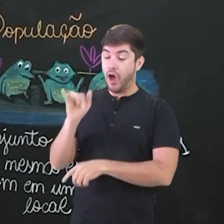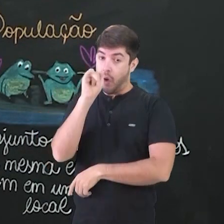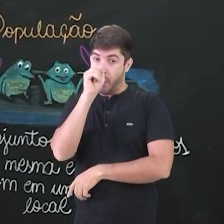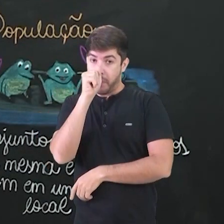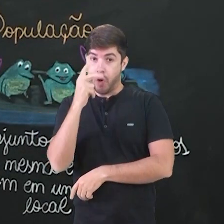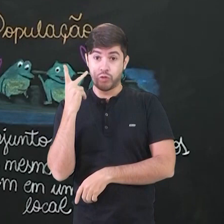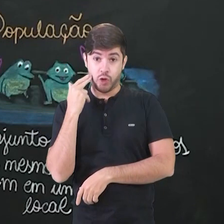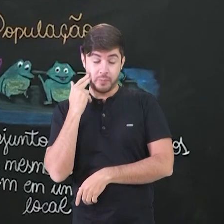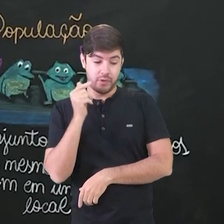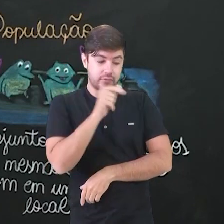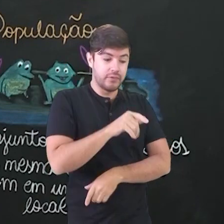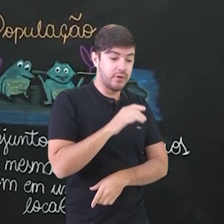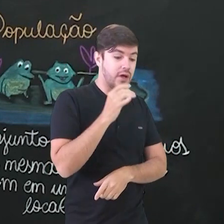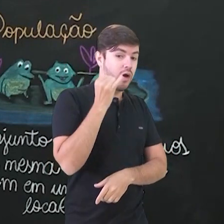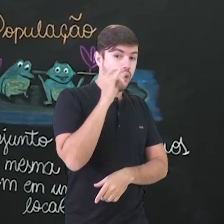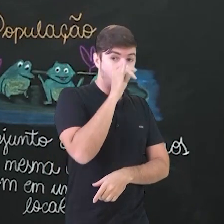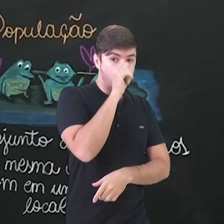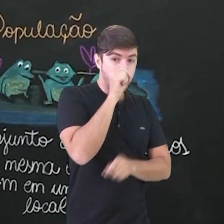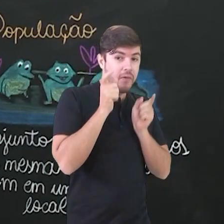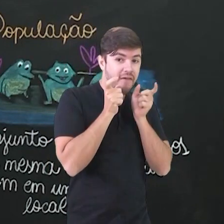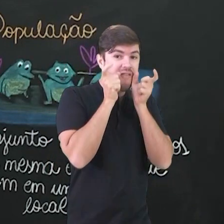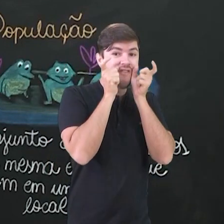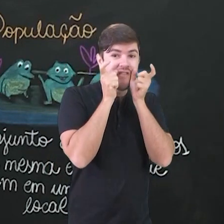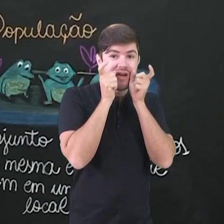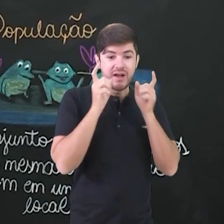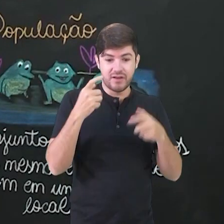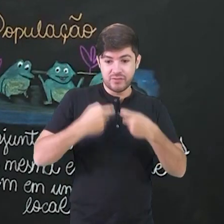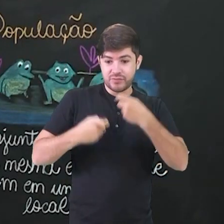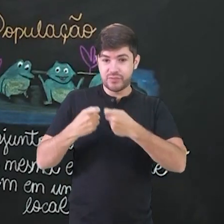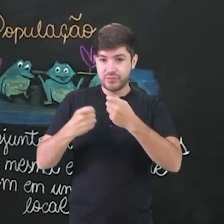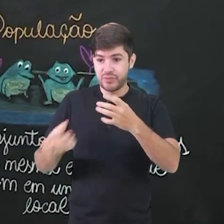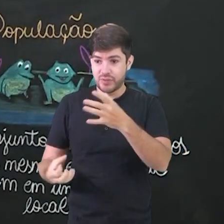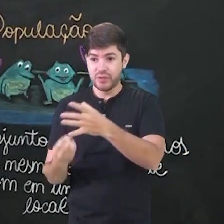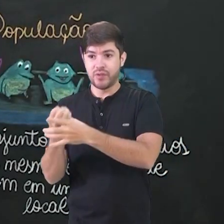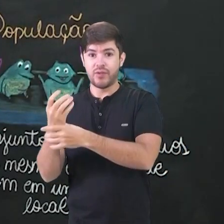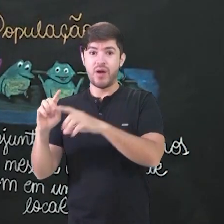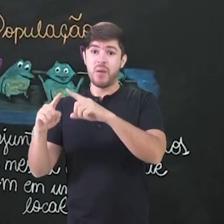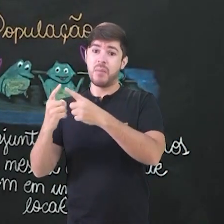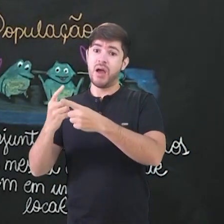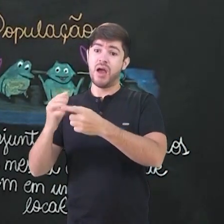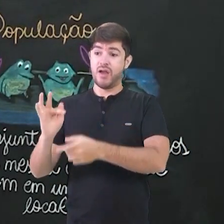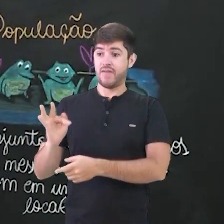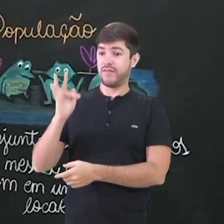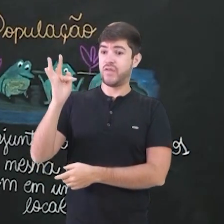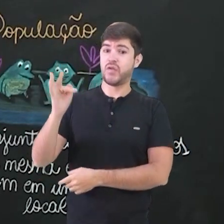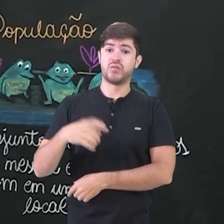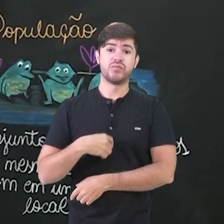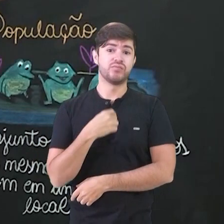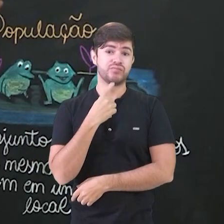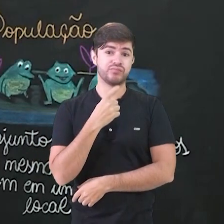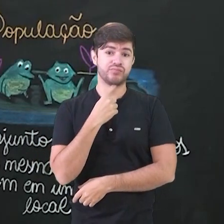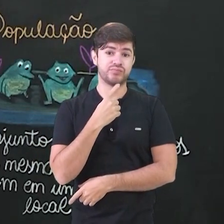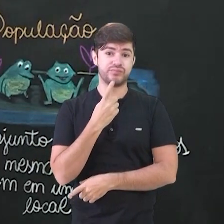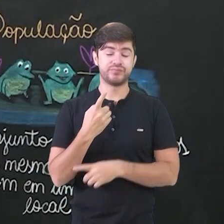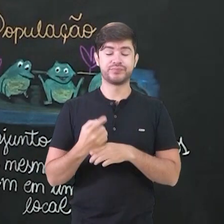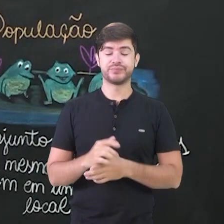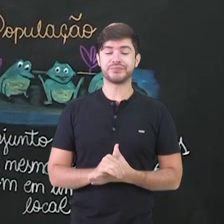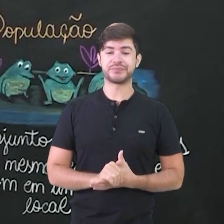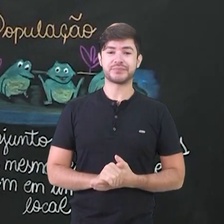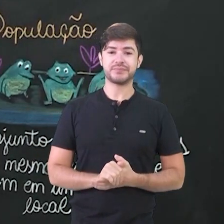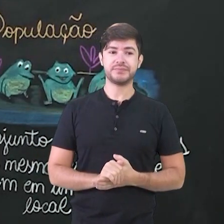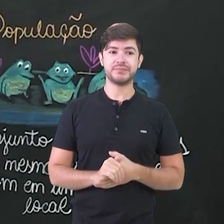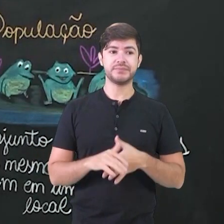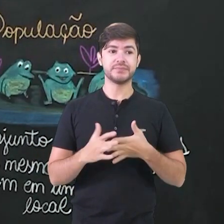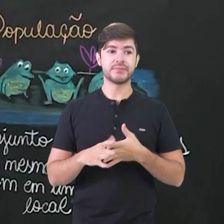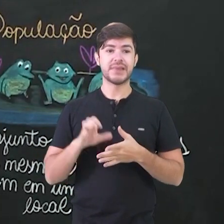descendentes. Normalmente não são férteis, mas pode acontecer de ser fértil. Então, o conceito de espécie, organismo,